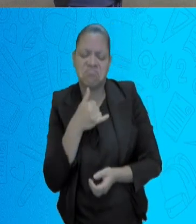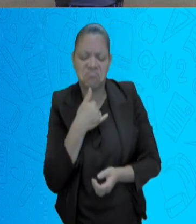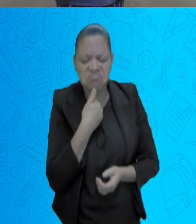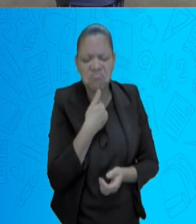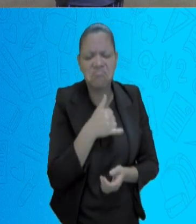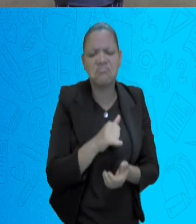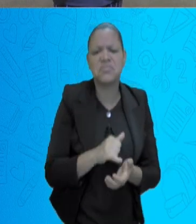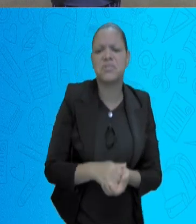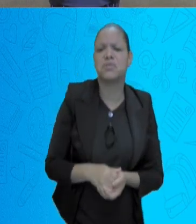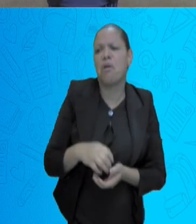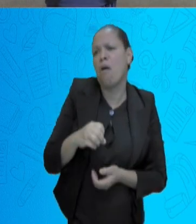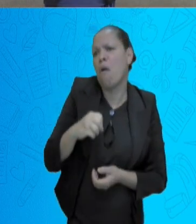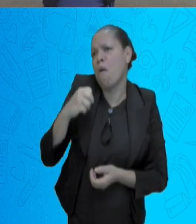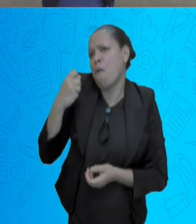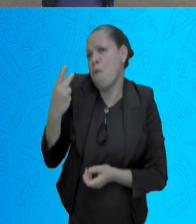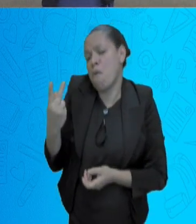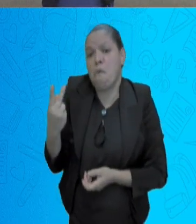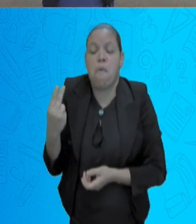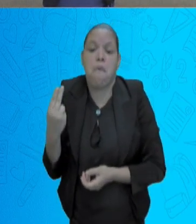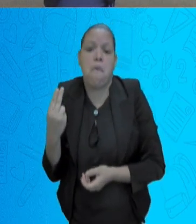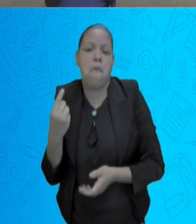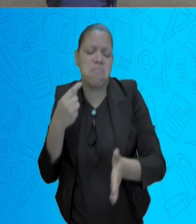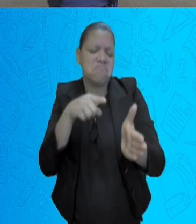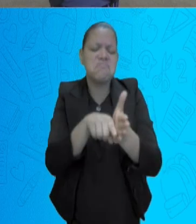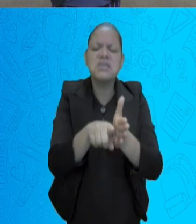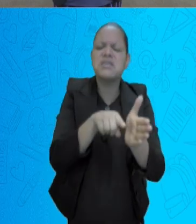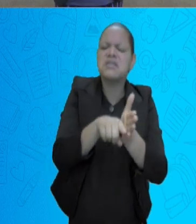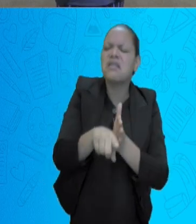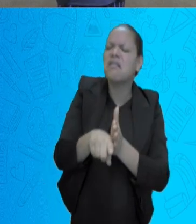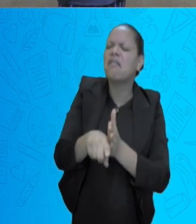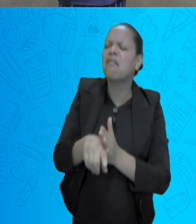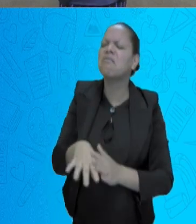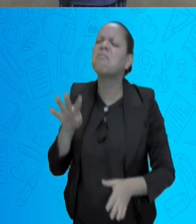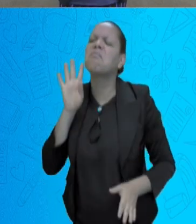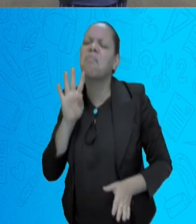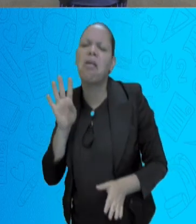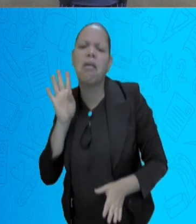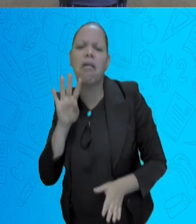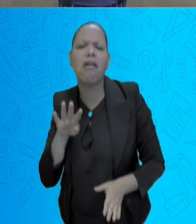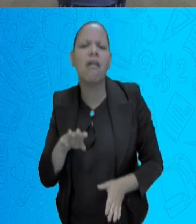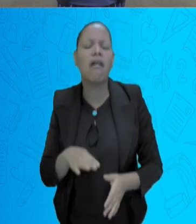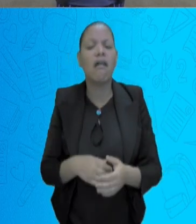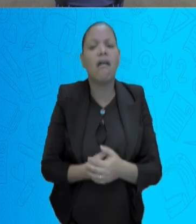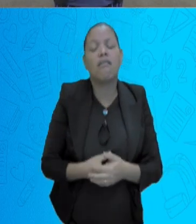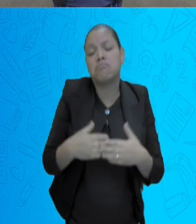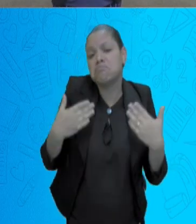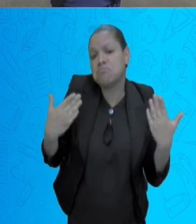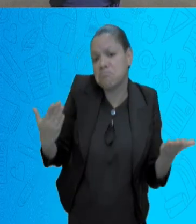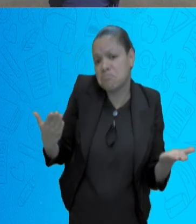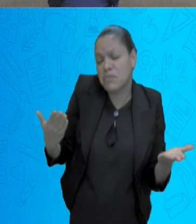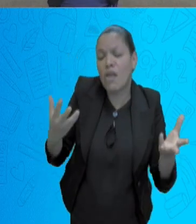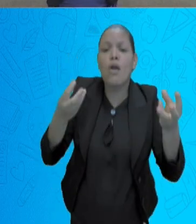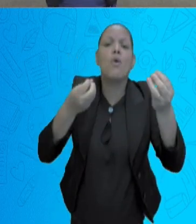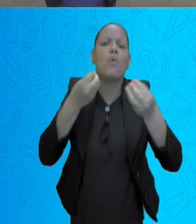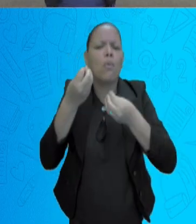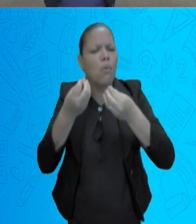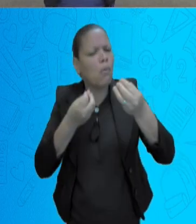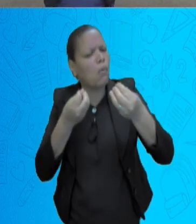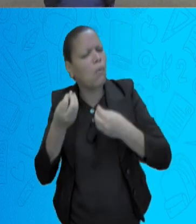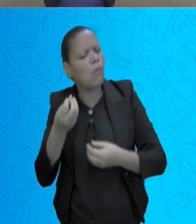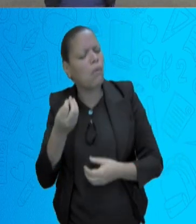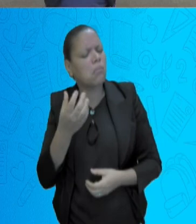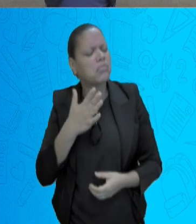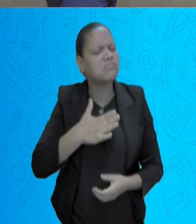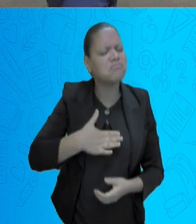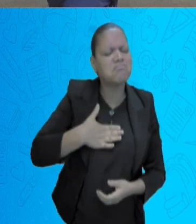pesquisas, colocar a sua curiosidade em prática? Ou você está se sentindo mais triste? Também você não precisa